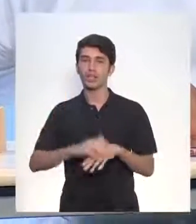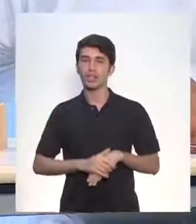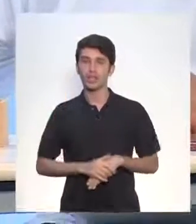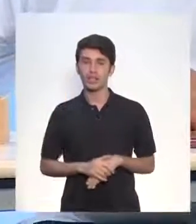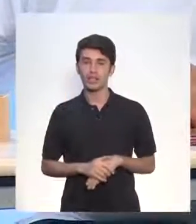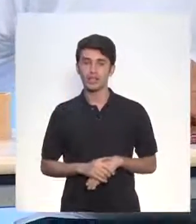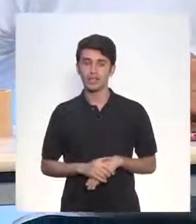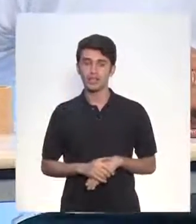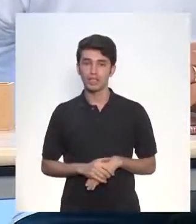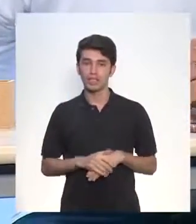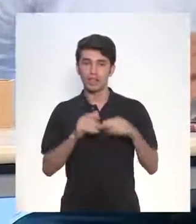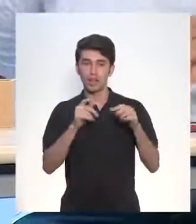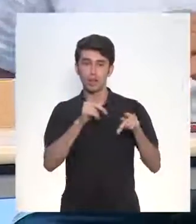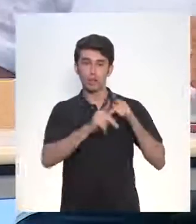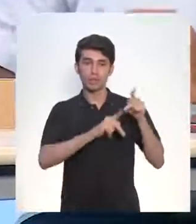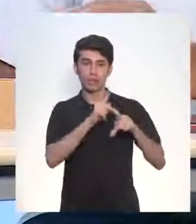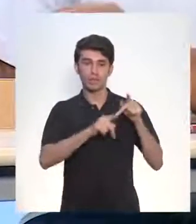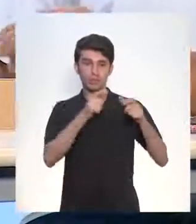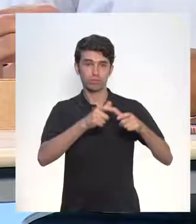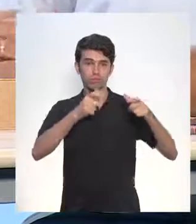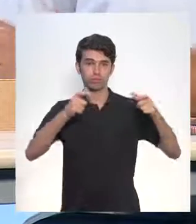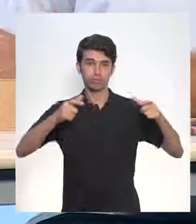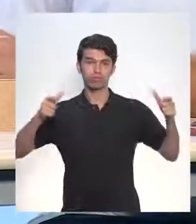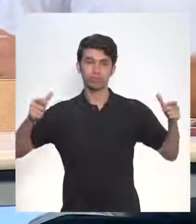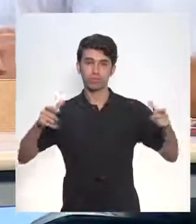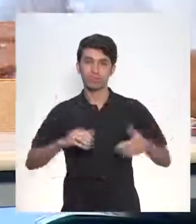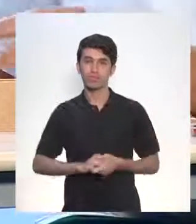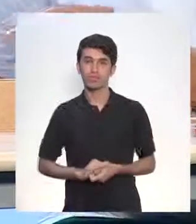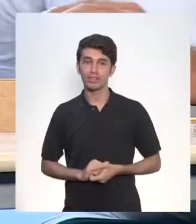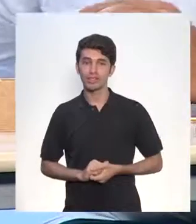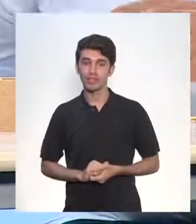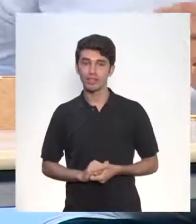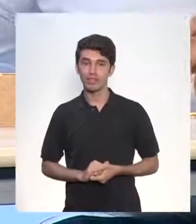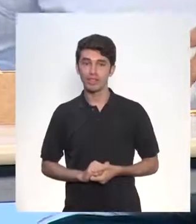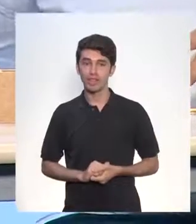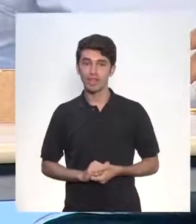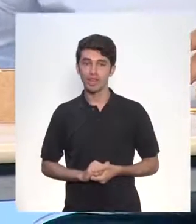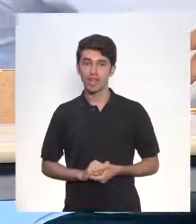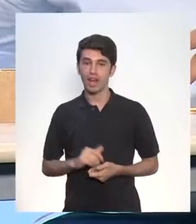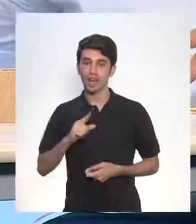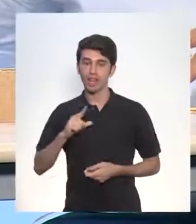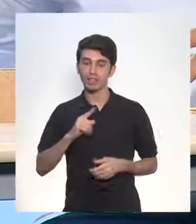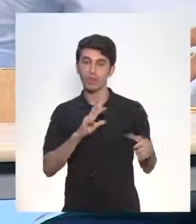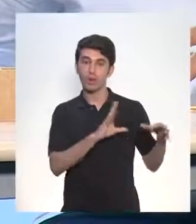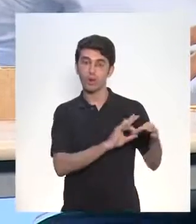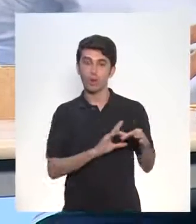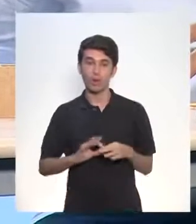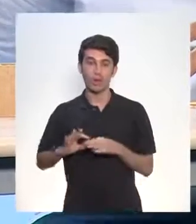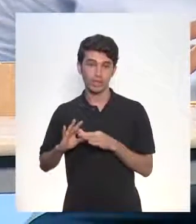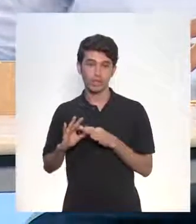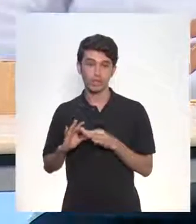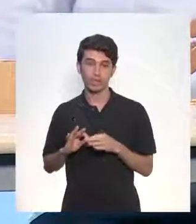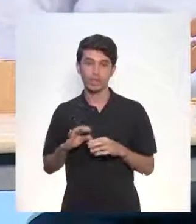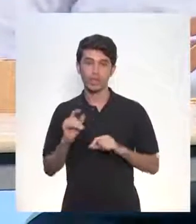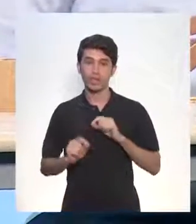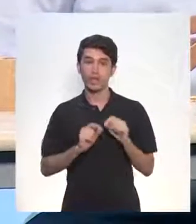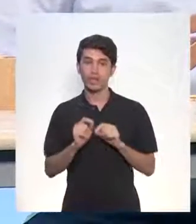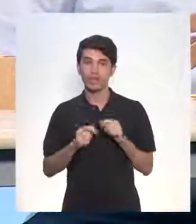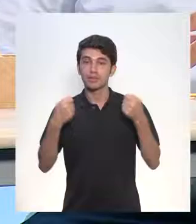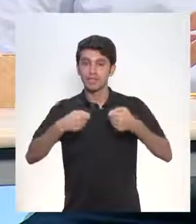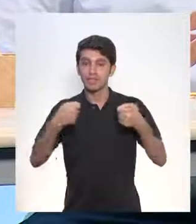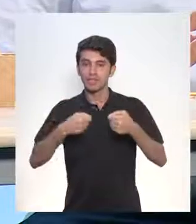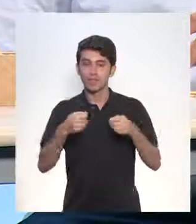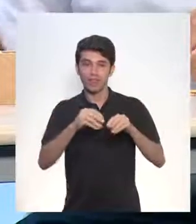uma povoação crescendo cada vez mais, e nós tínhamos aí um contexto que precisava-se de